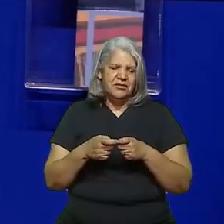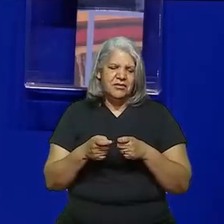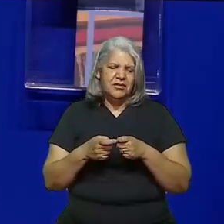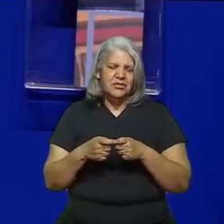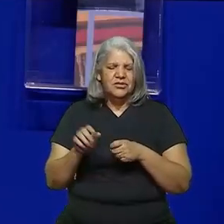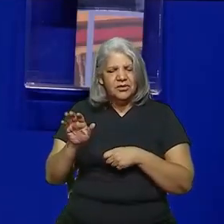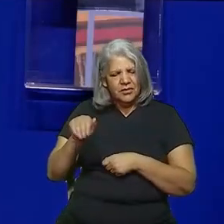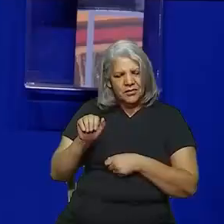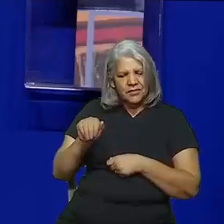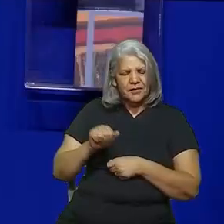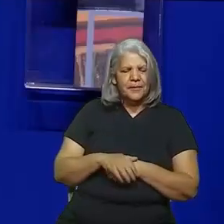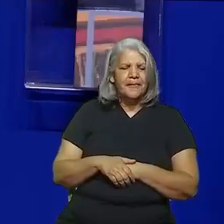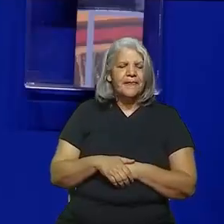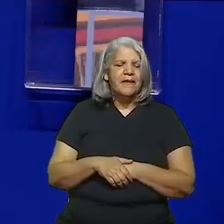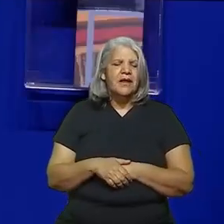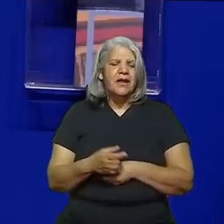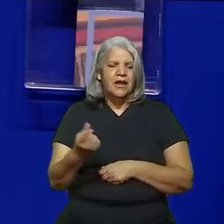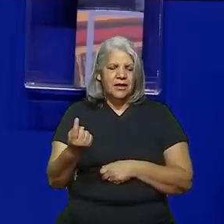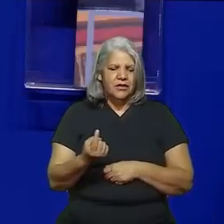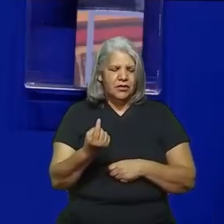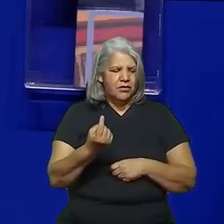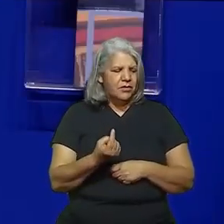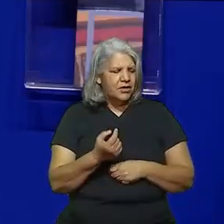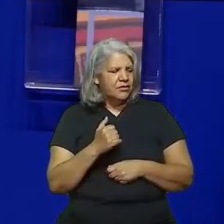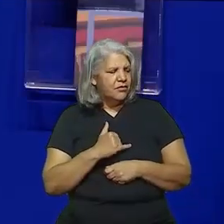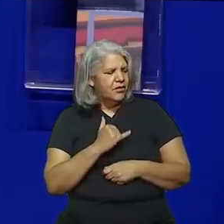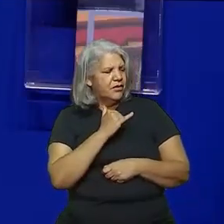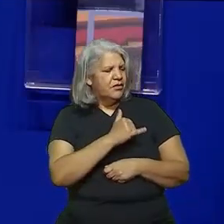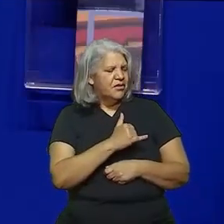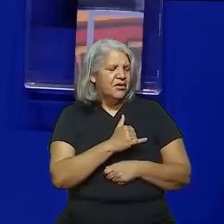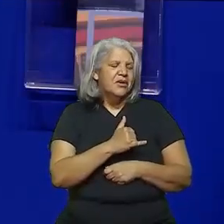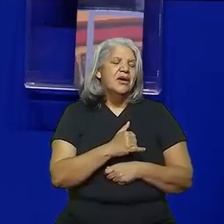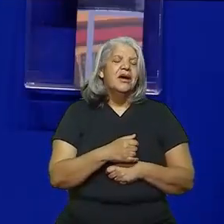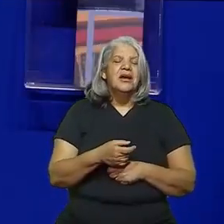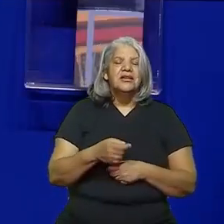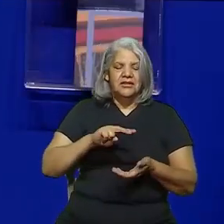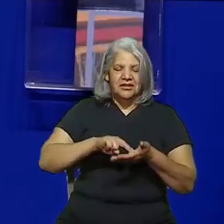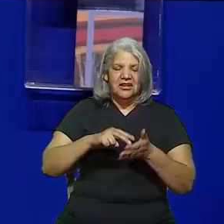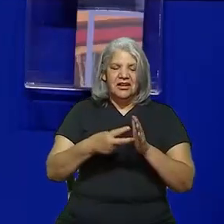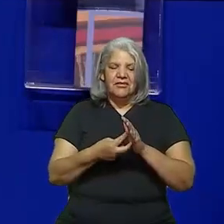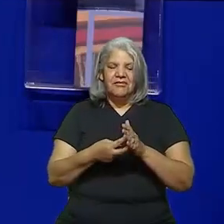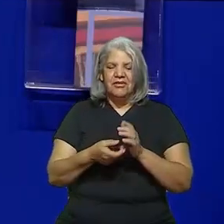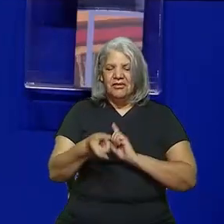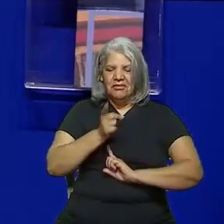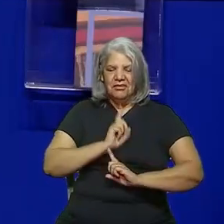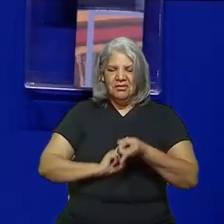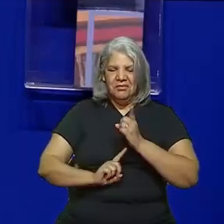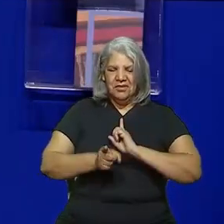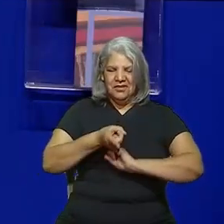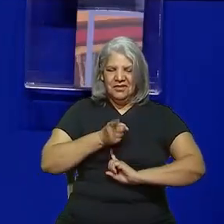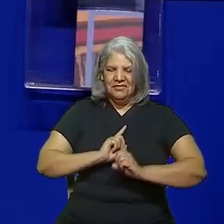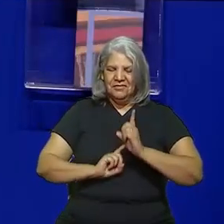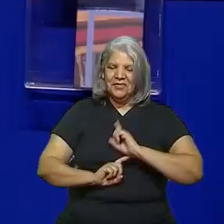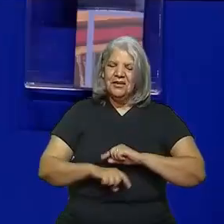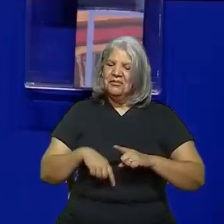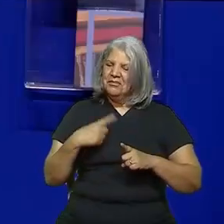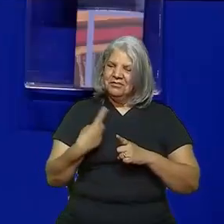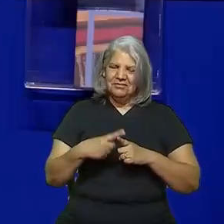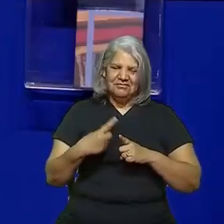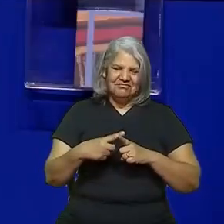minuto. O médico veio e disse que é melancolia. Melancolia era depressão. Mas por quê? Porque